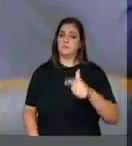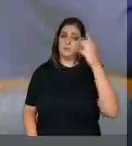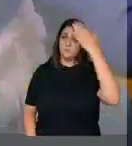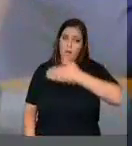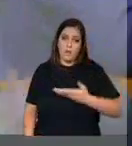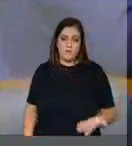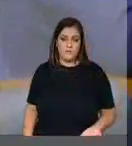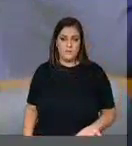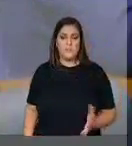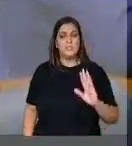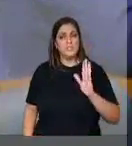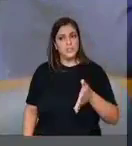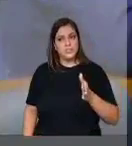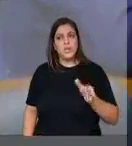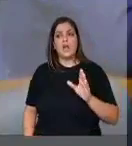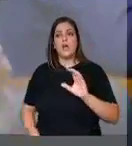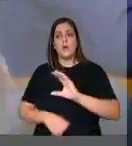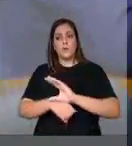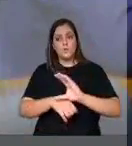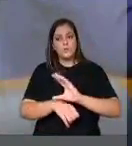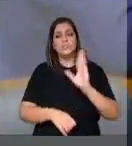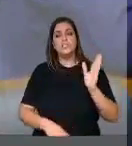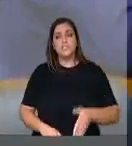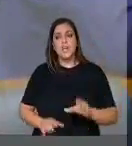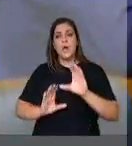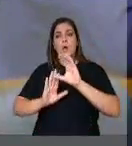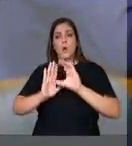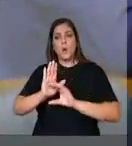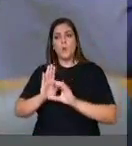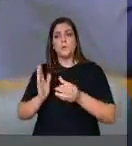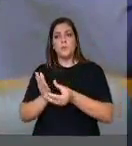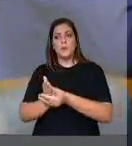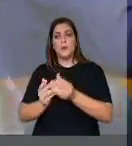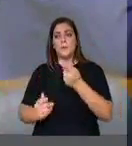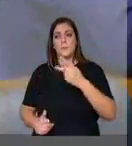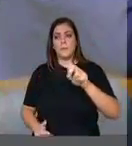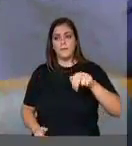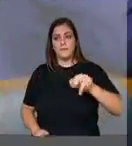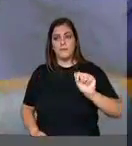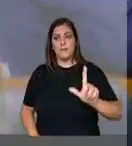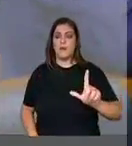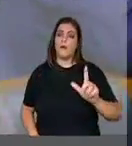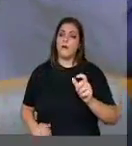na Constituição e no Código de Processo Penal para fazer prisões excepcionais e